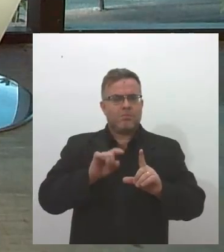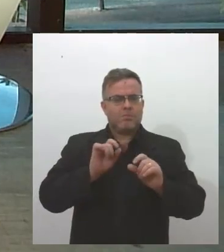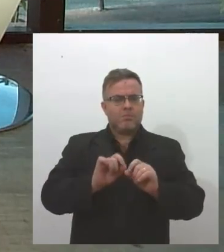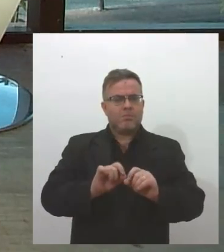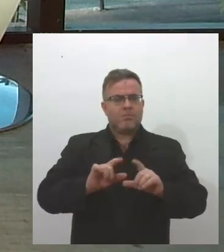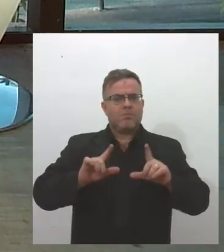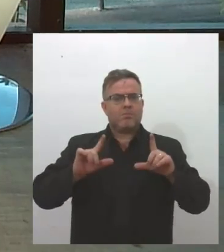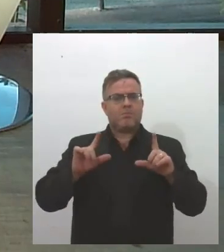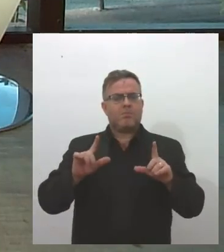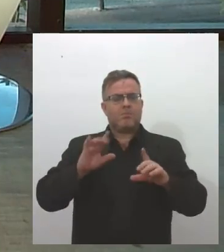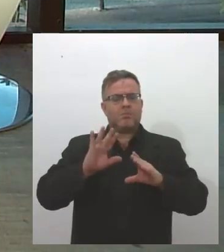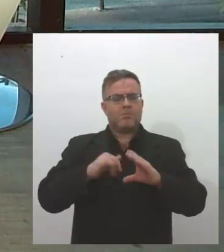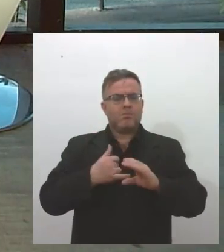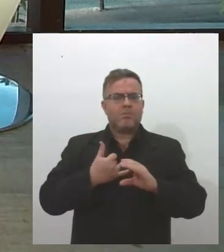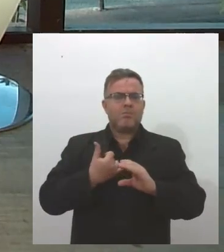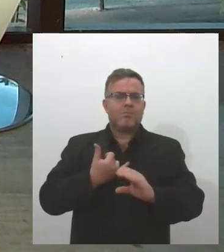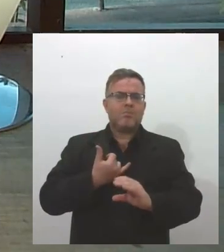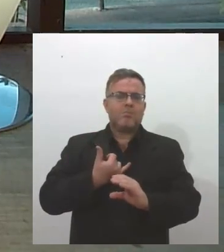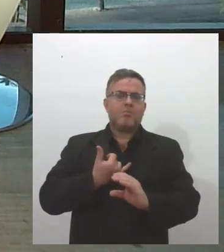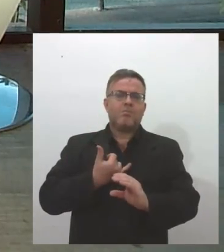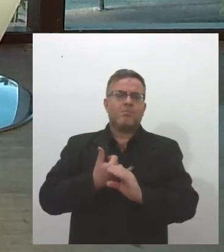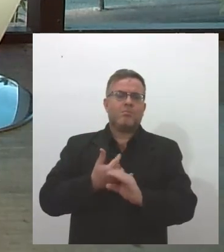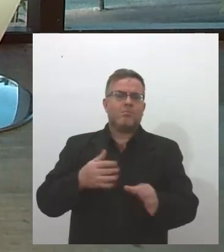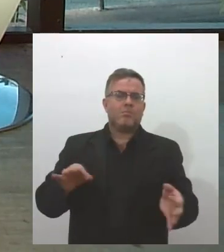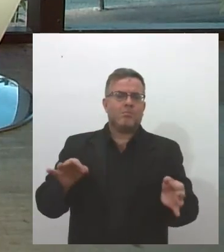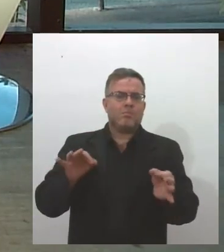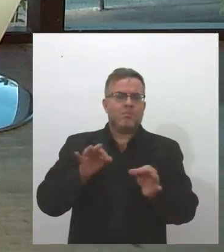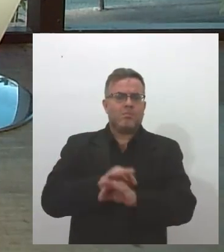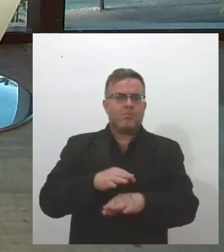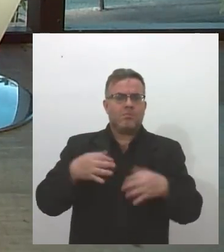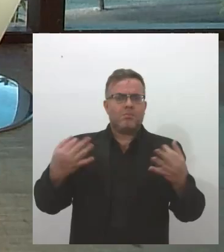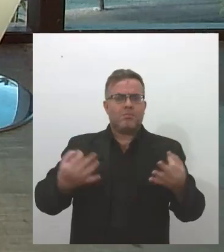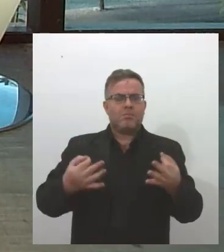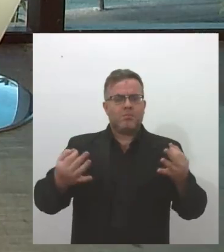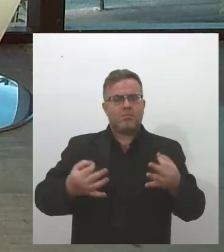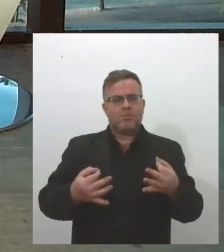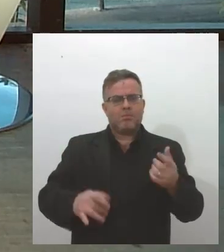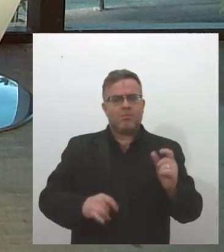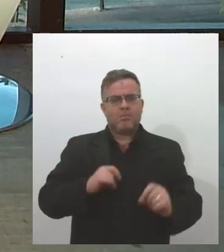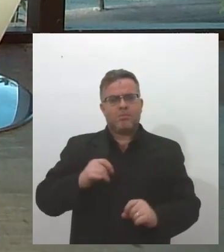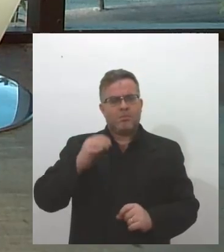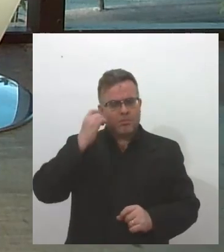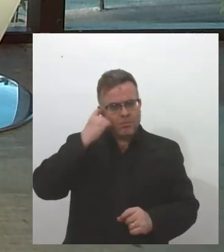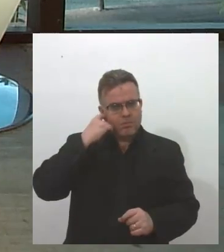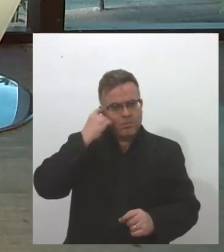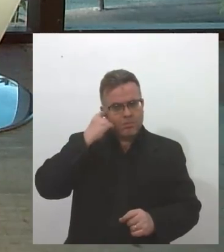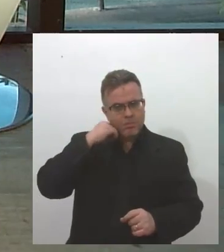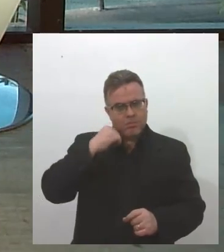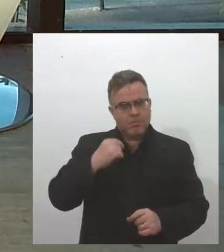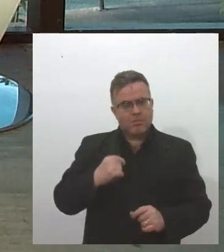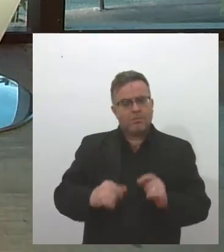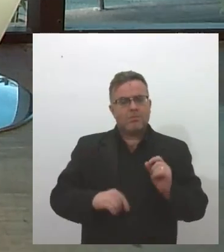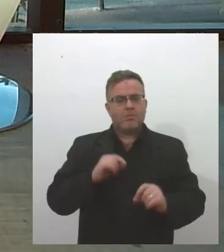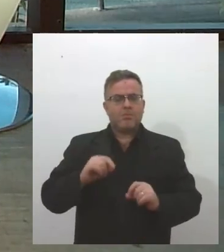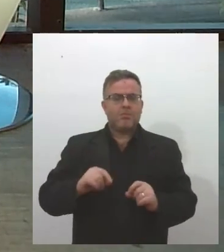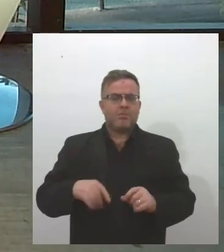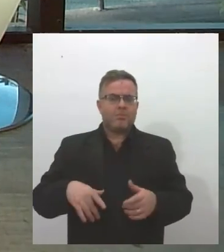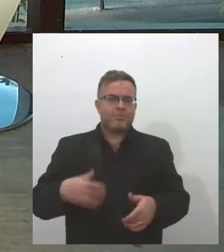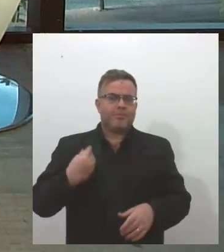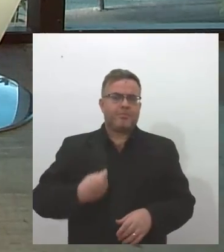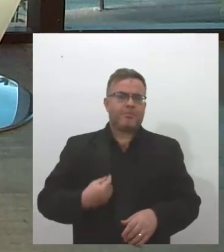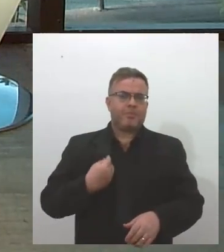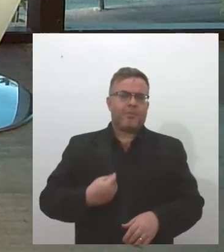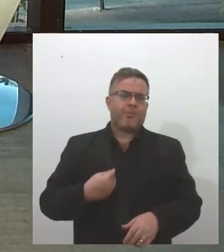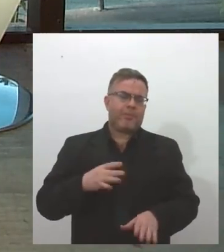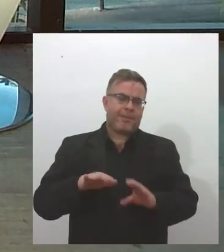Code, você vai lá, ó, com a câmera do celular, já bota direto aí, vai direto pro link, né, do ao vivo pelo